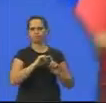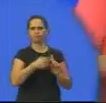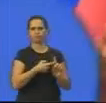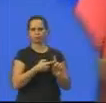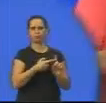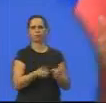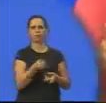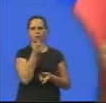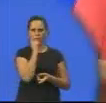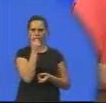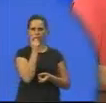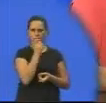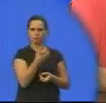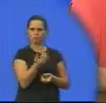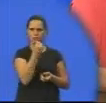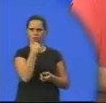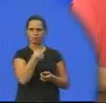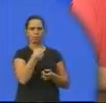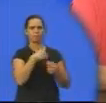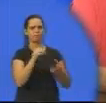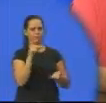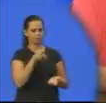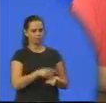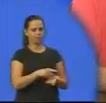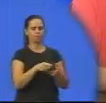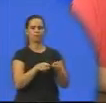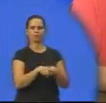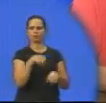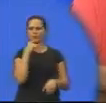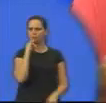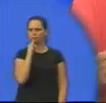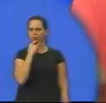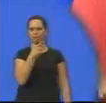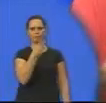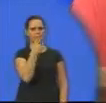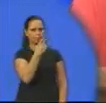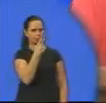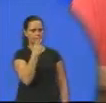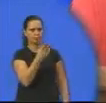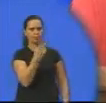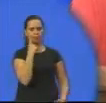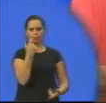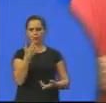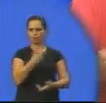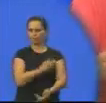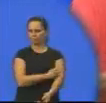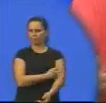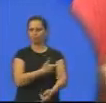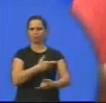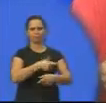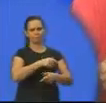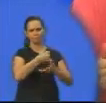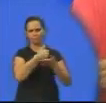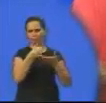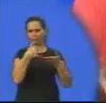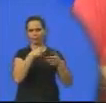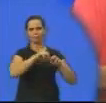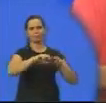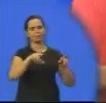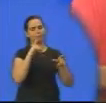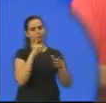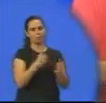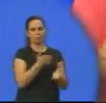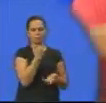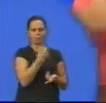gestação possa ingerir algum tipo de droga, álcool, cigarro, drogas pesadas e outros fatores, uma dieta